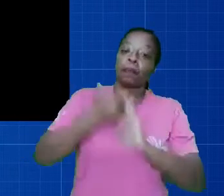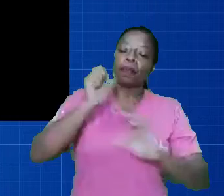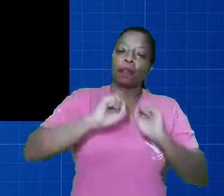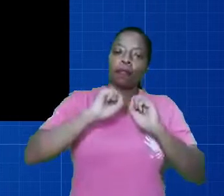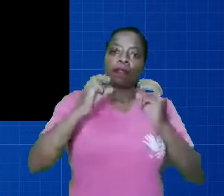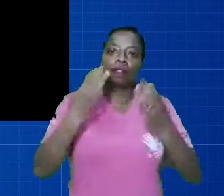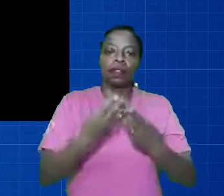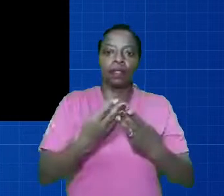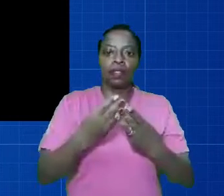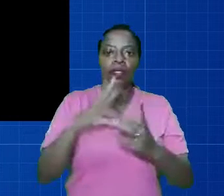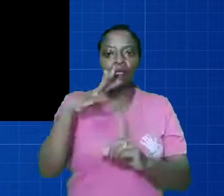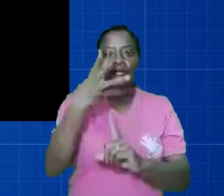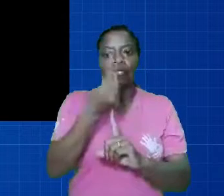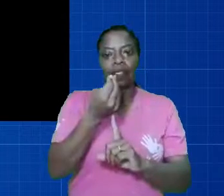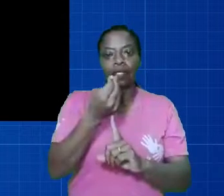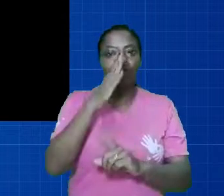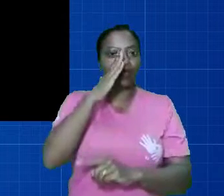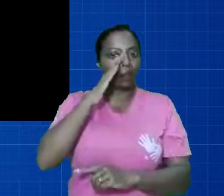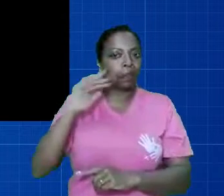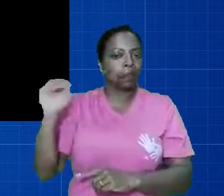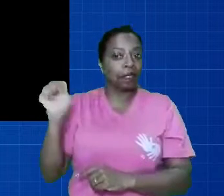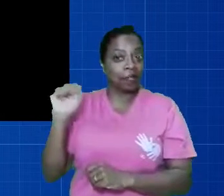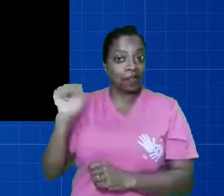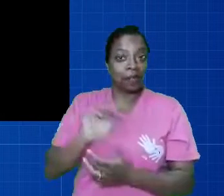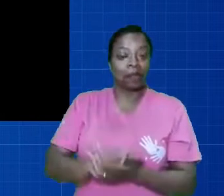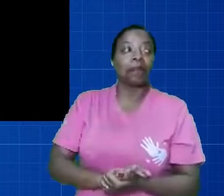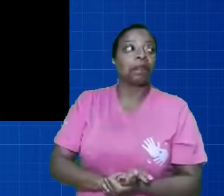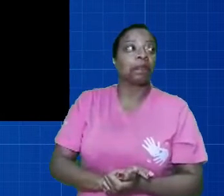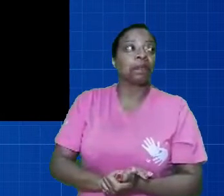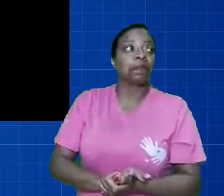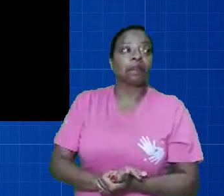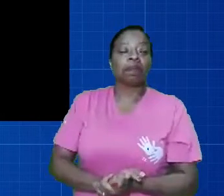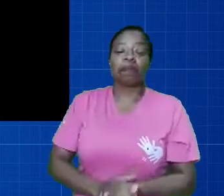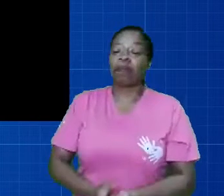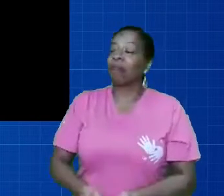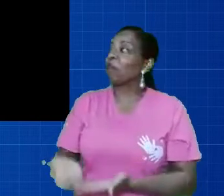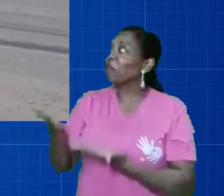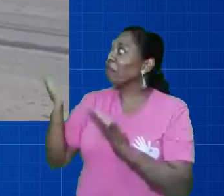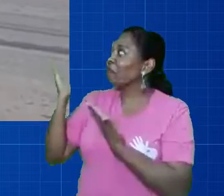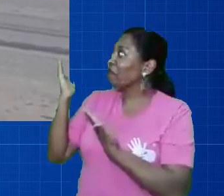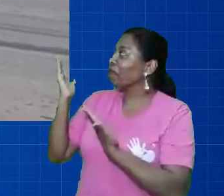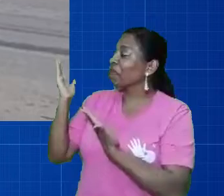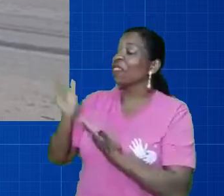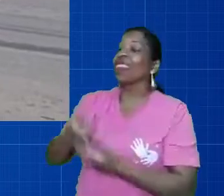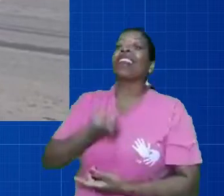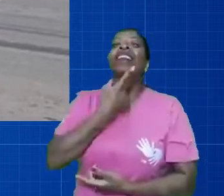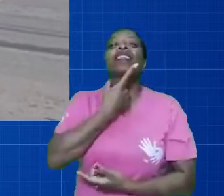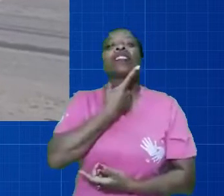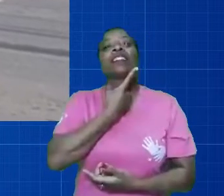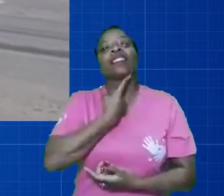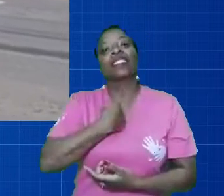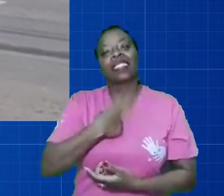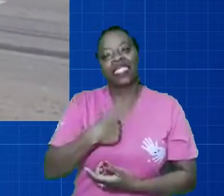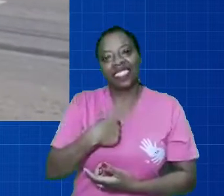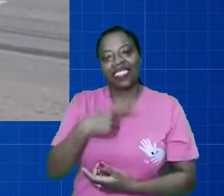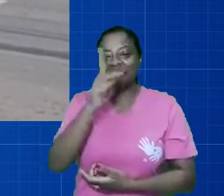Araucária. Essa oficina, ela era um desejo dos professores de arte